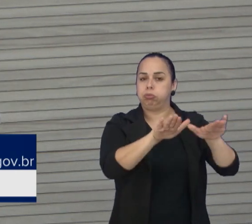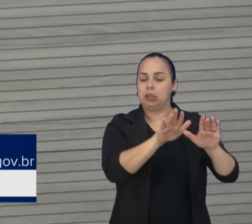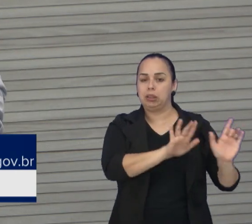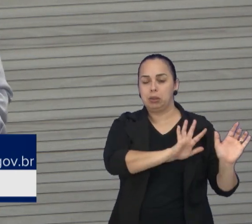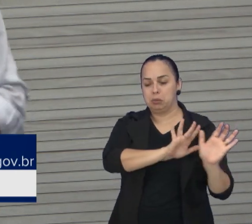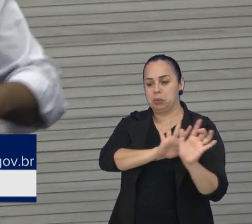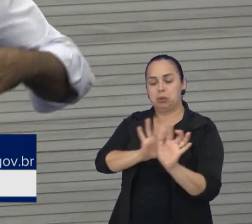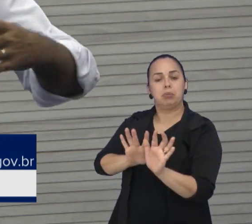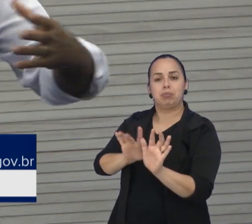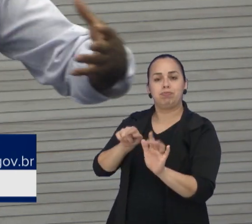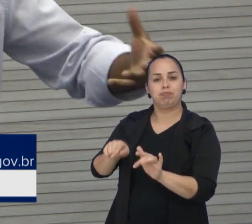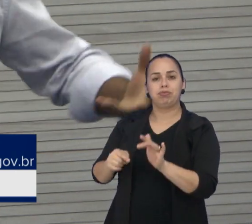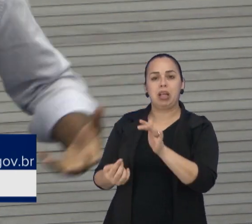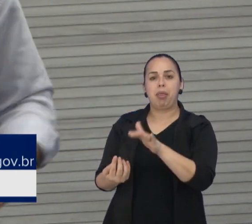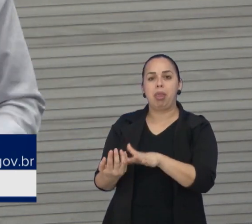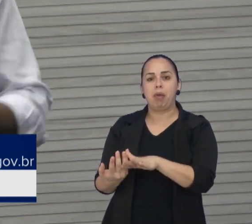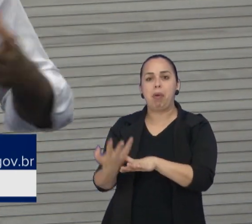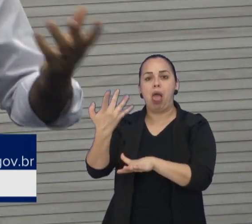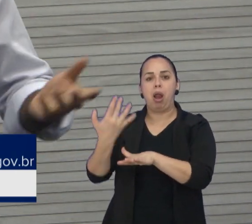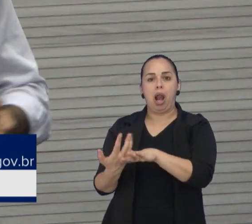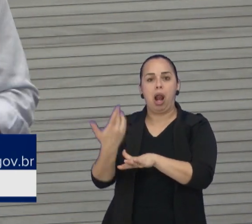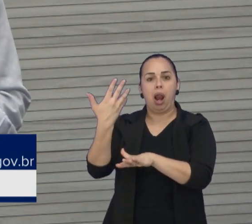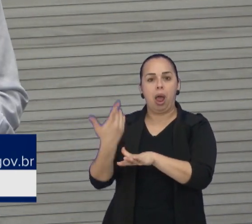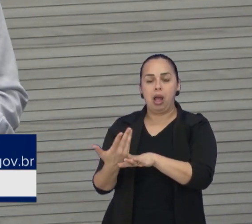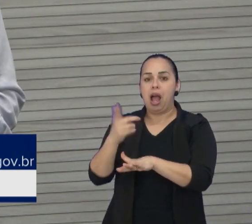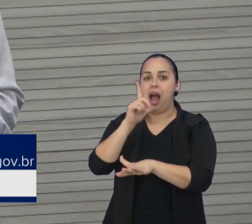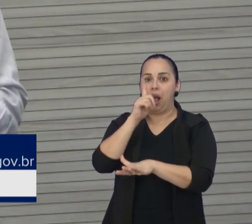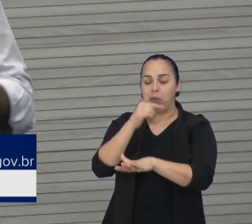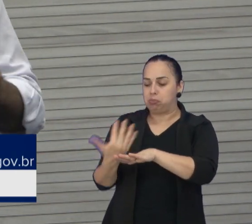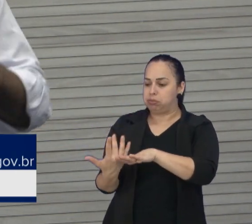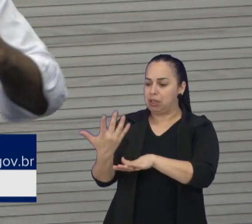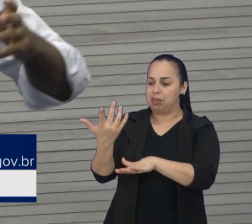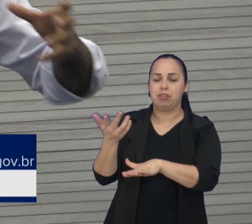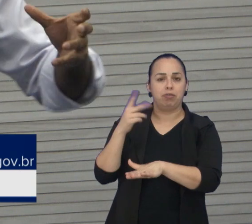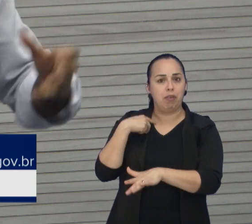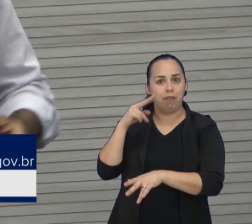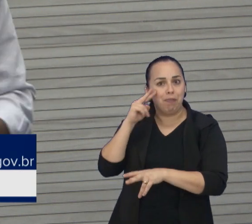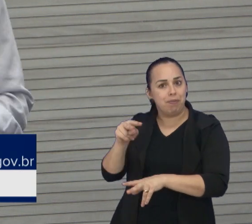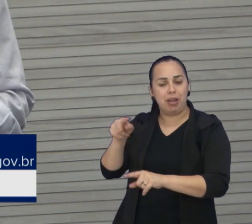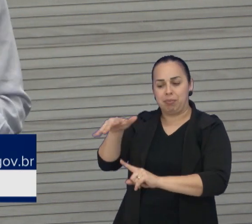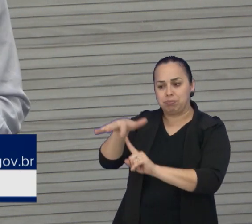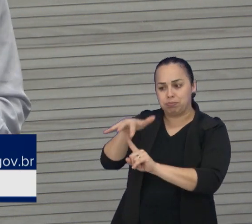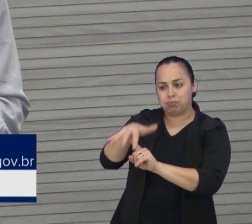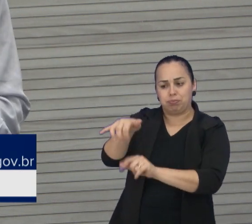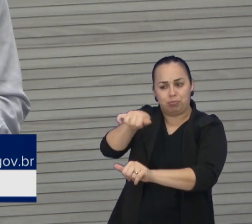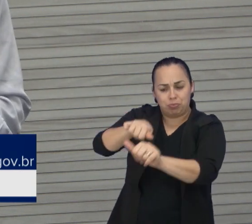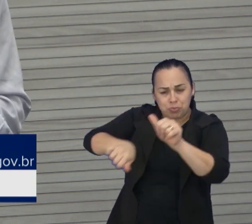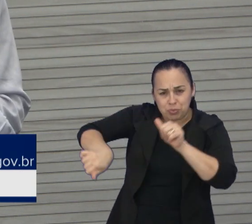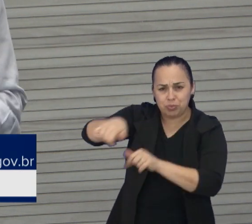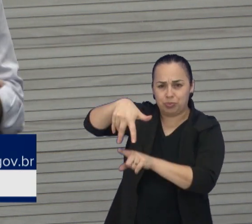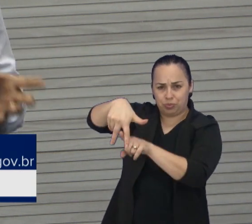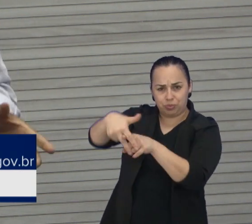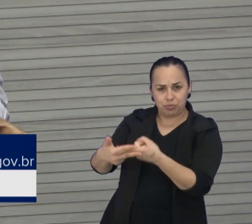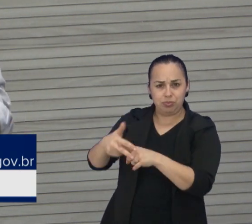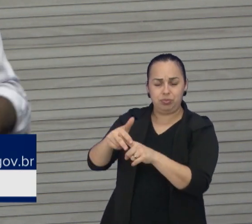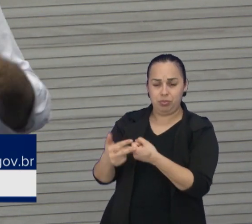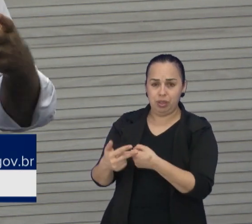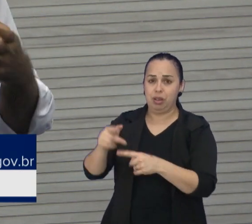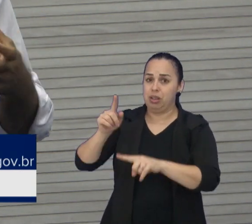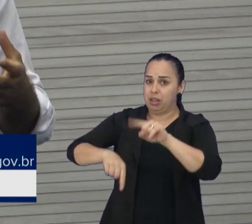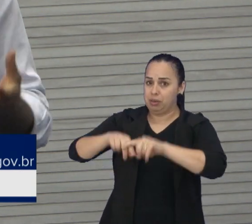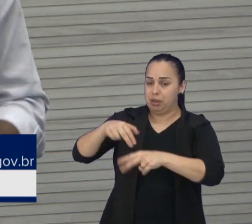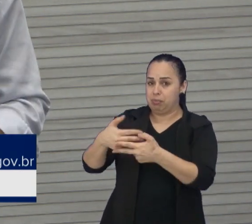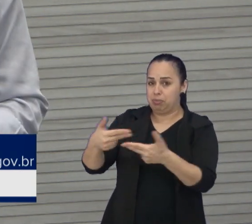essa praça totalmente revitalizada e trazendo diversos equipamentos ali para